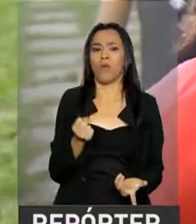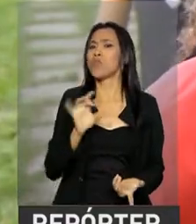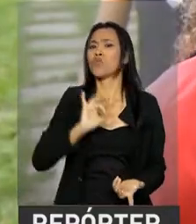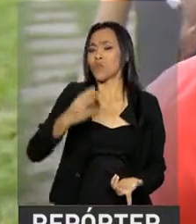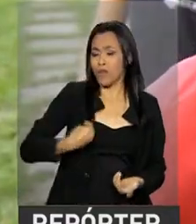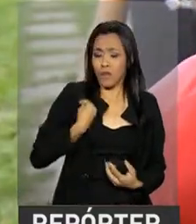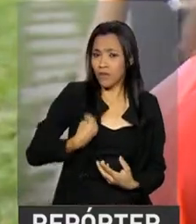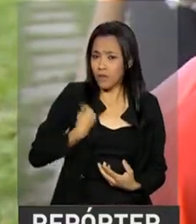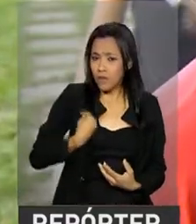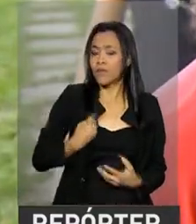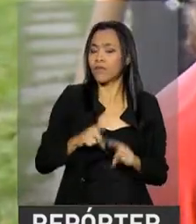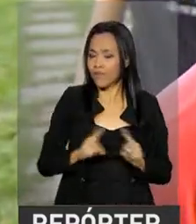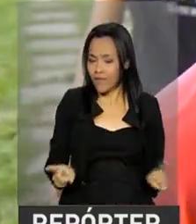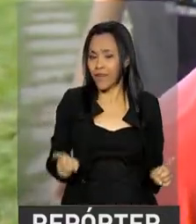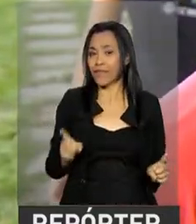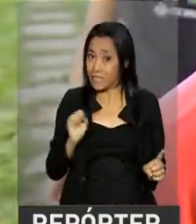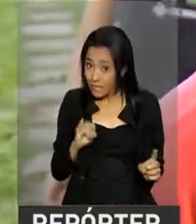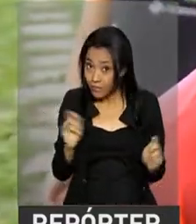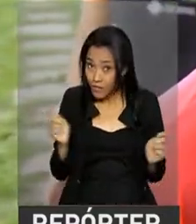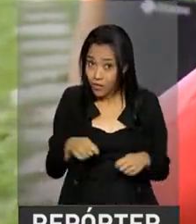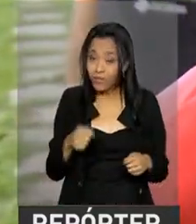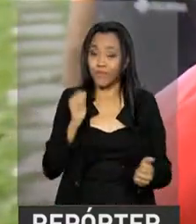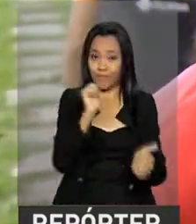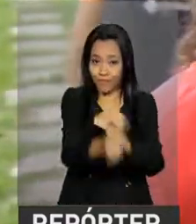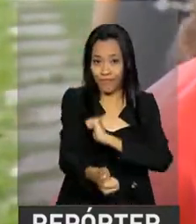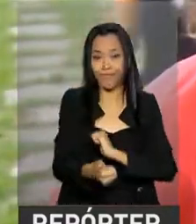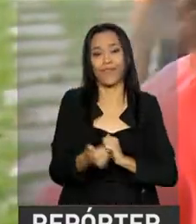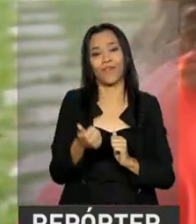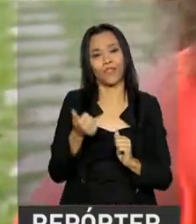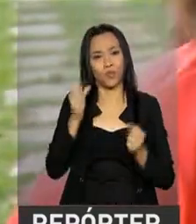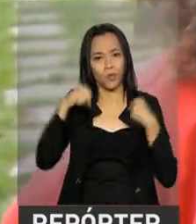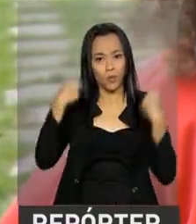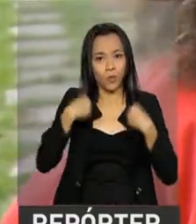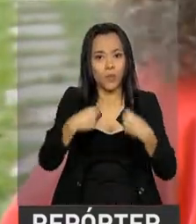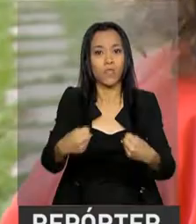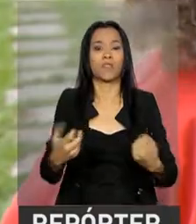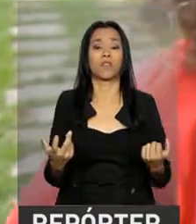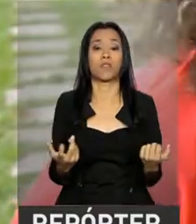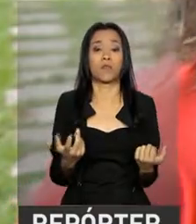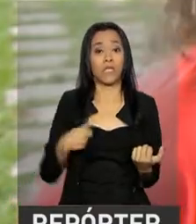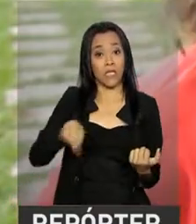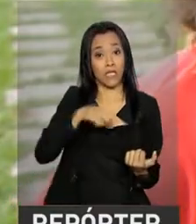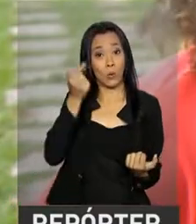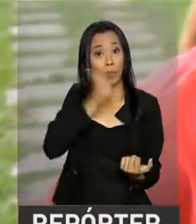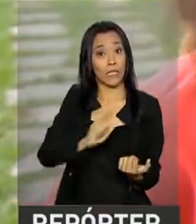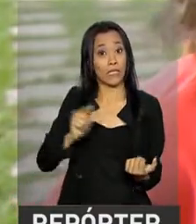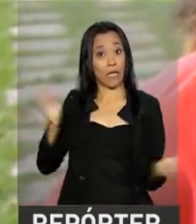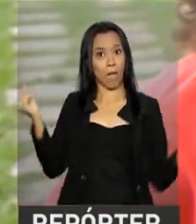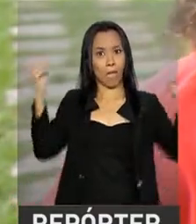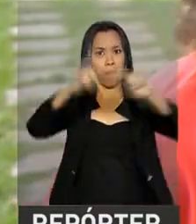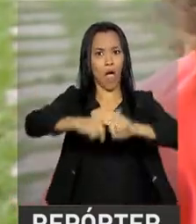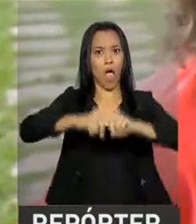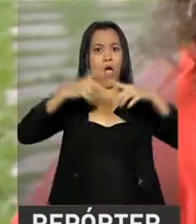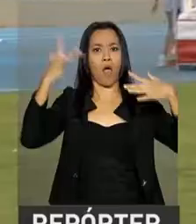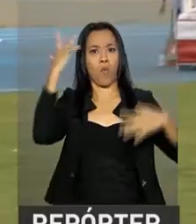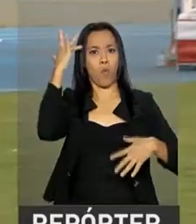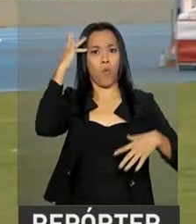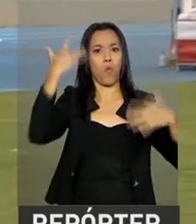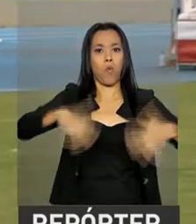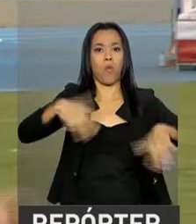na vida mas também se for possível nos postos no atletismo que ele chegue à olimpíada brancos competições